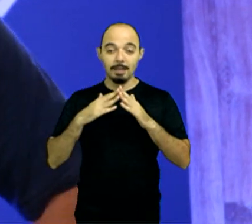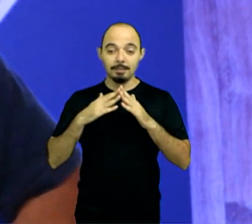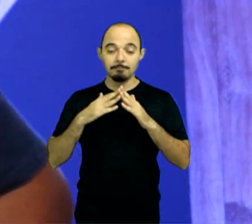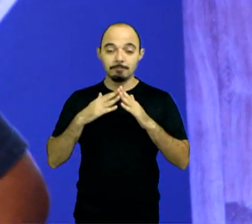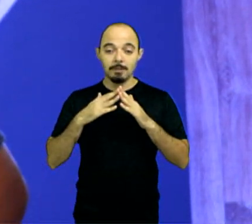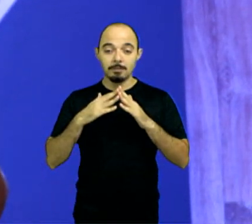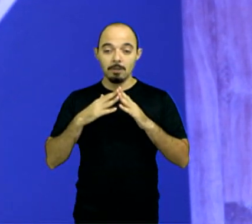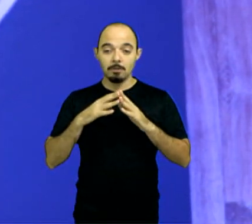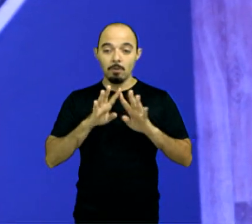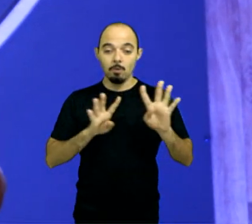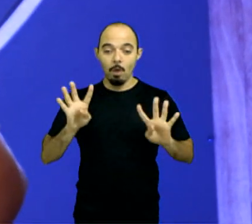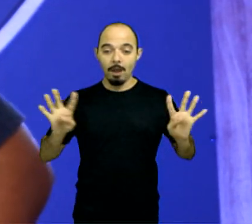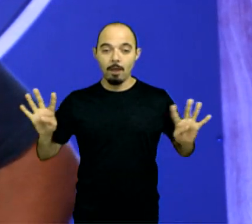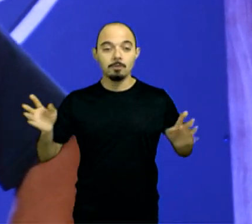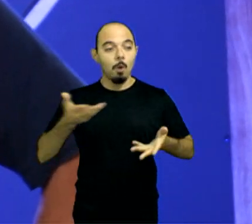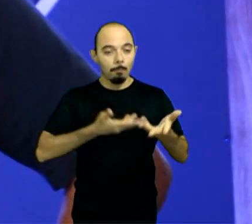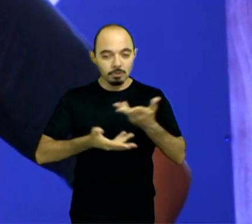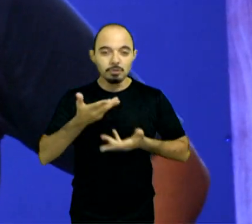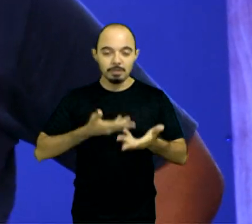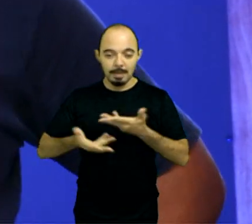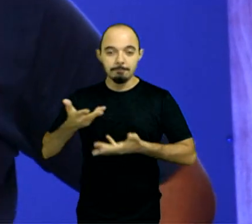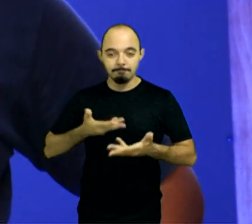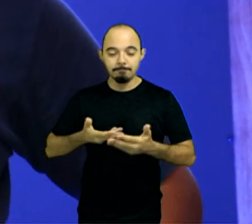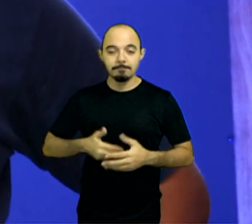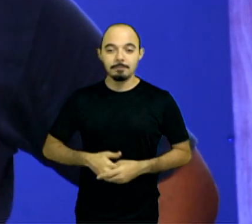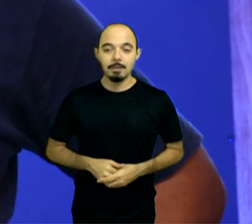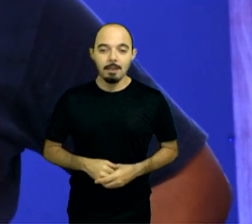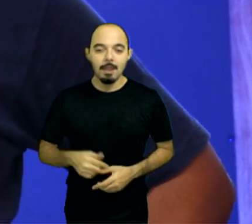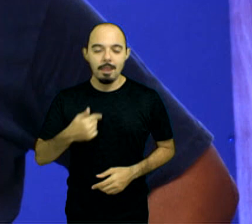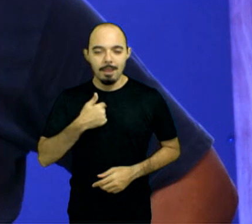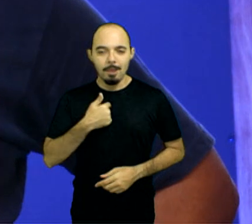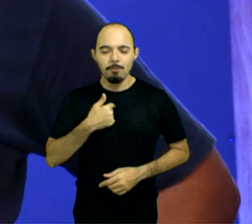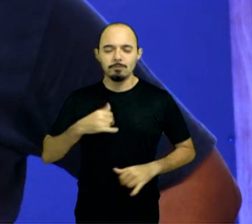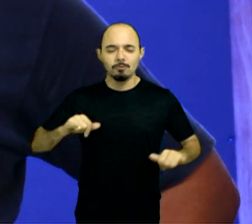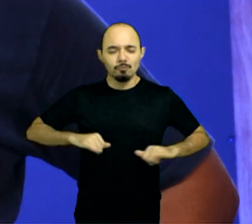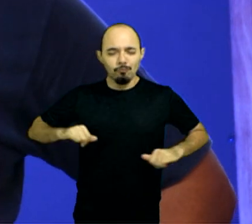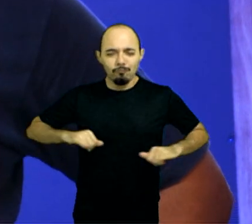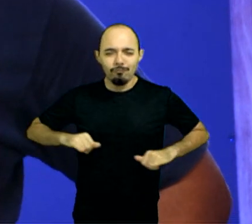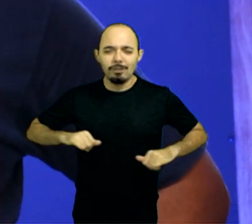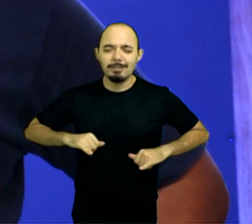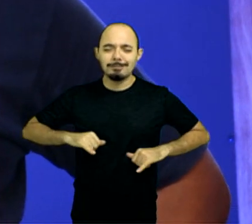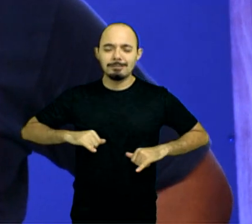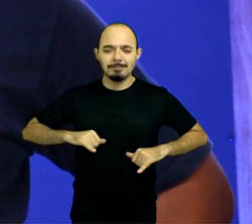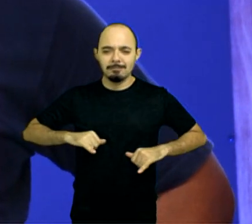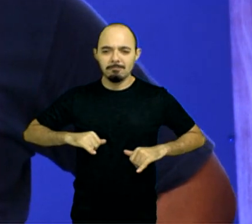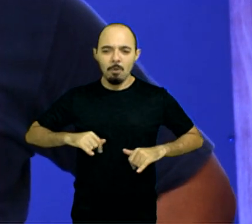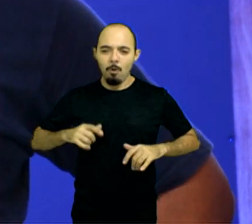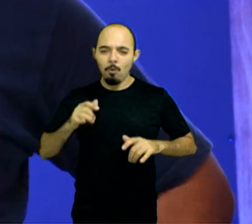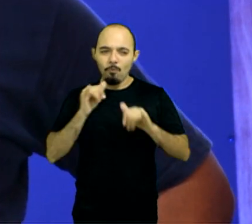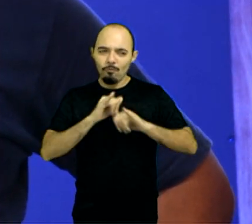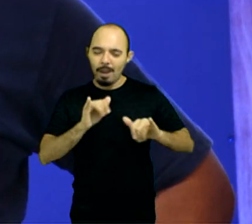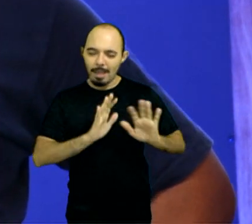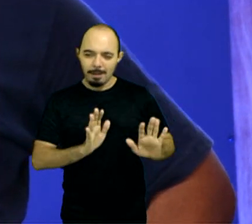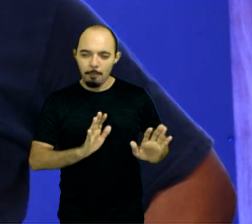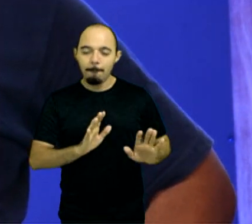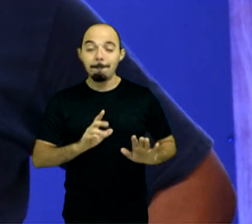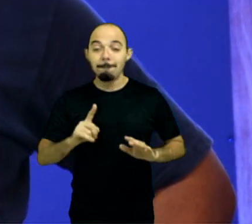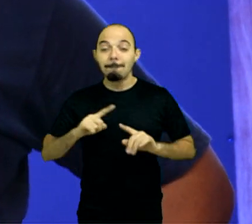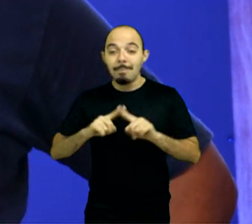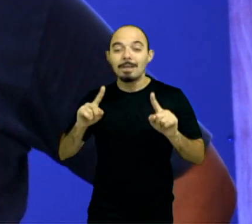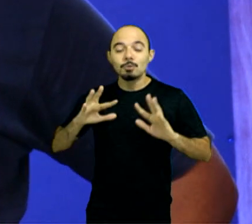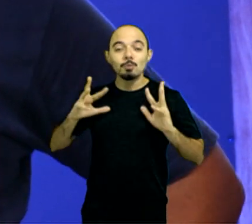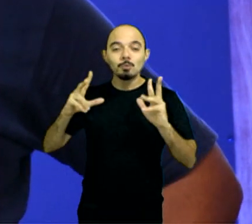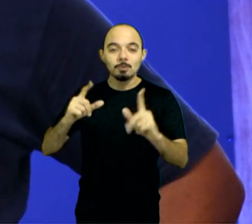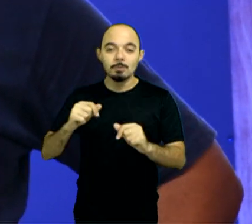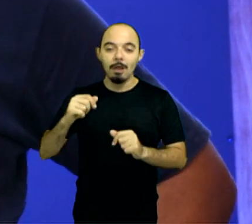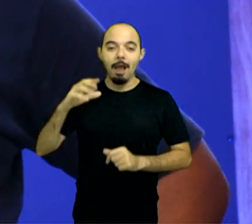que eu não falo muito do que eu sofri, e sim do que eu aprendi, né? Tudo que eu passei. A minha família